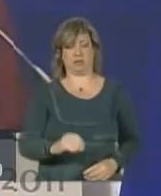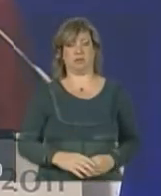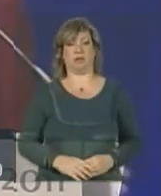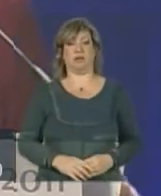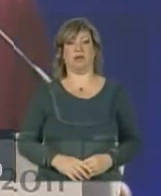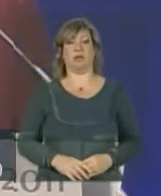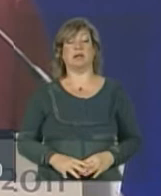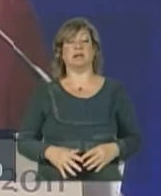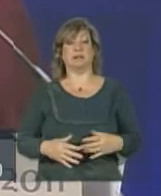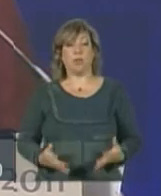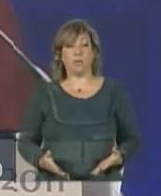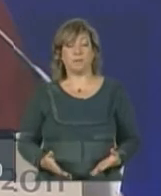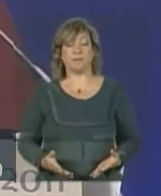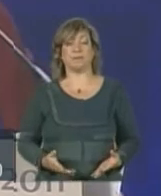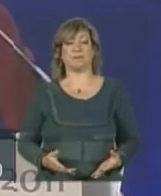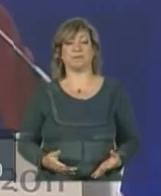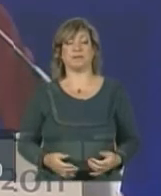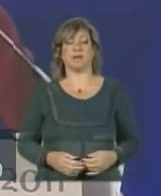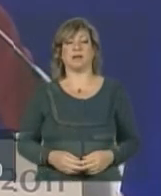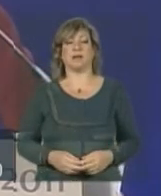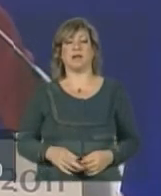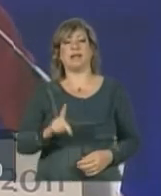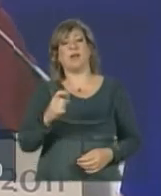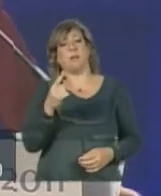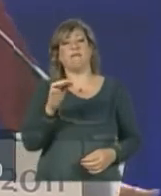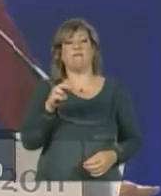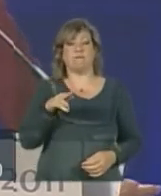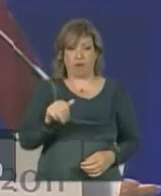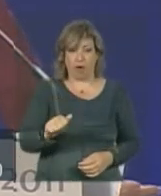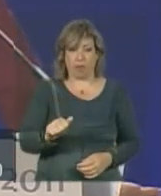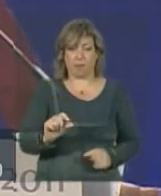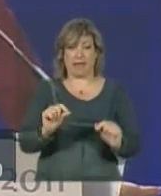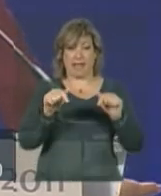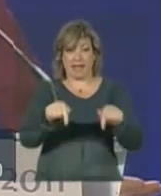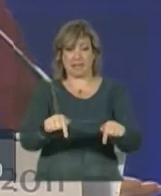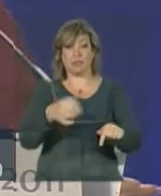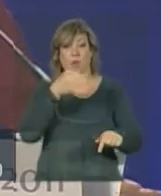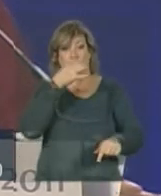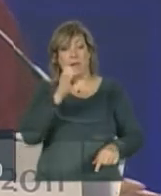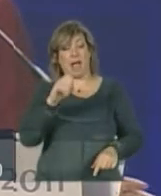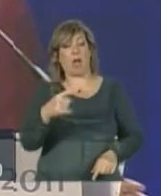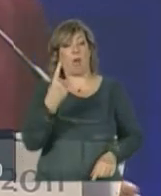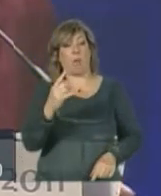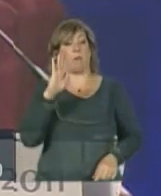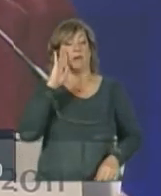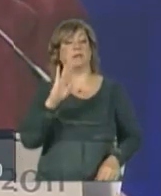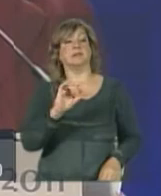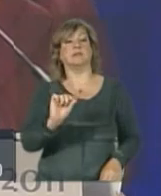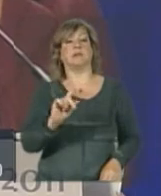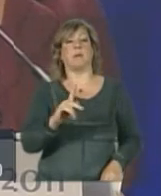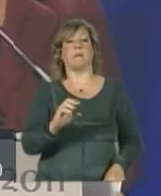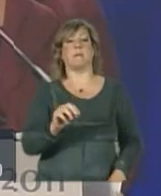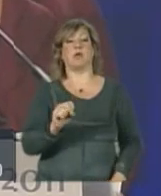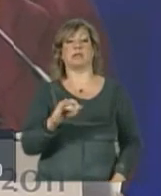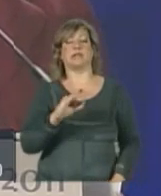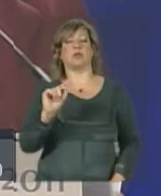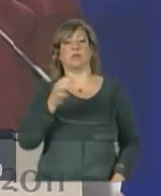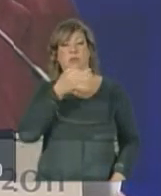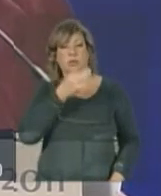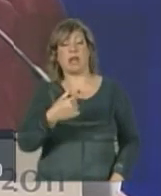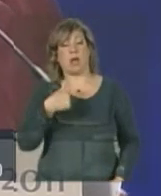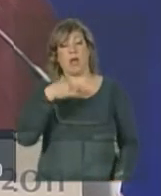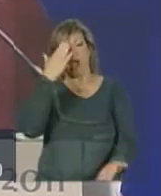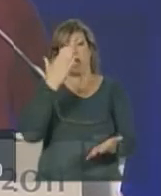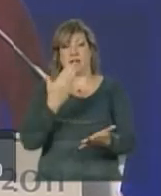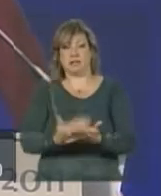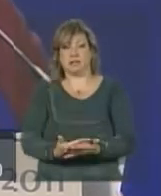Então, de uma certa forma, essa posição foi uma posição que eu acredito,